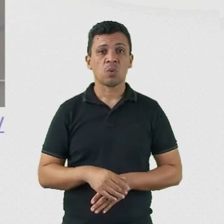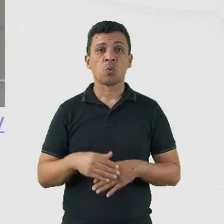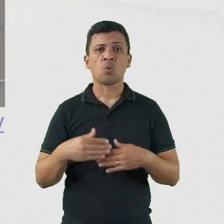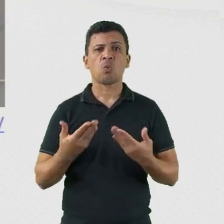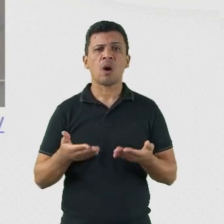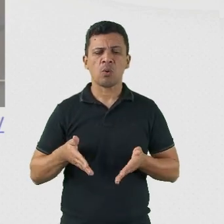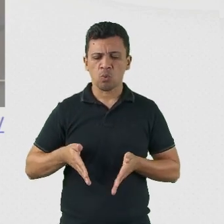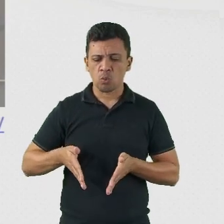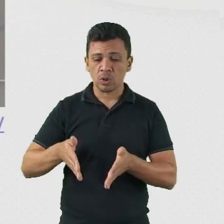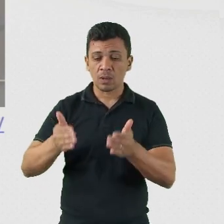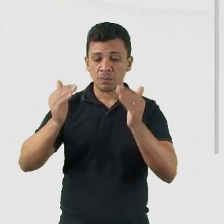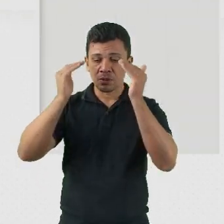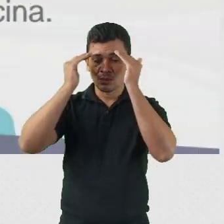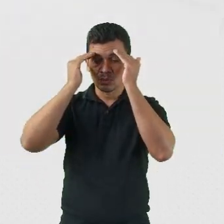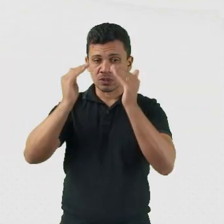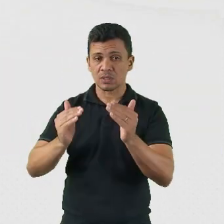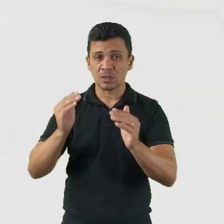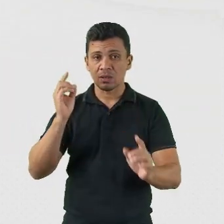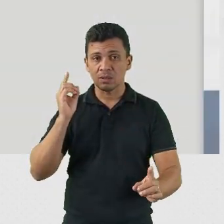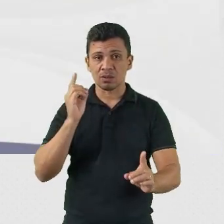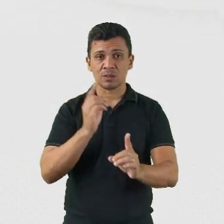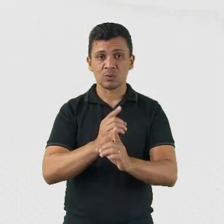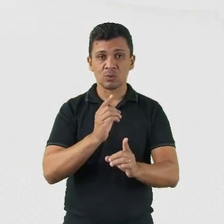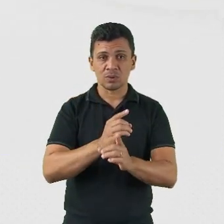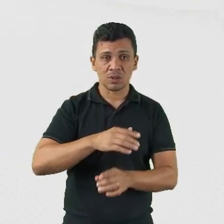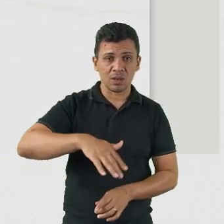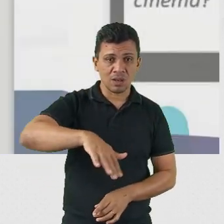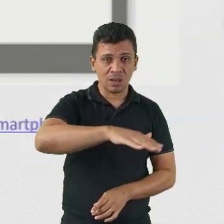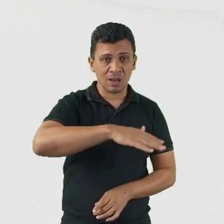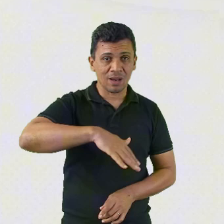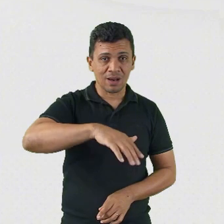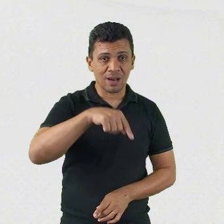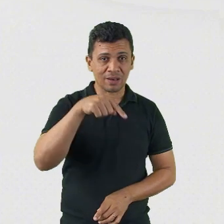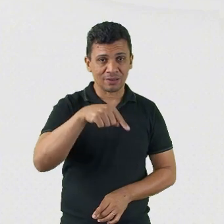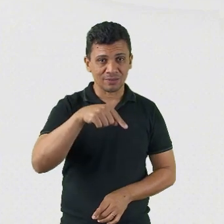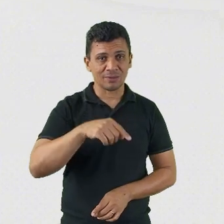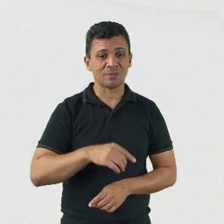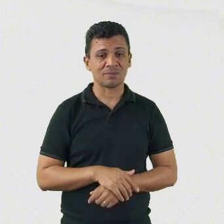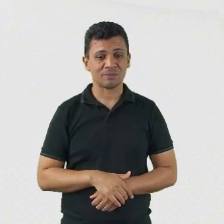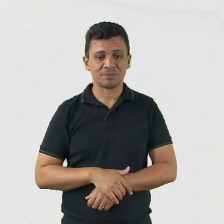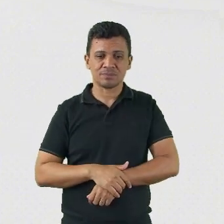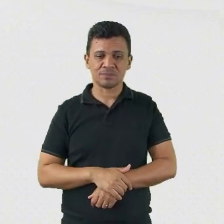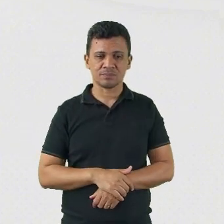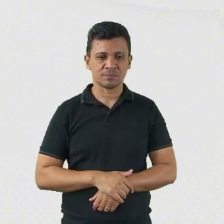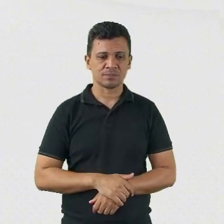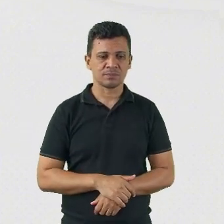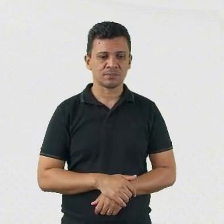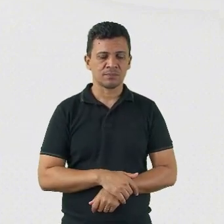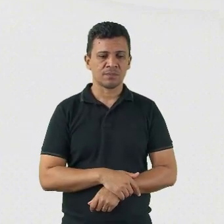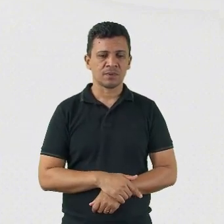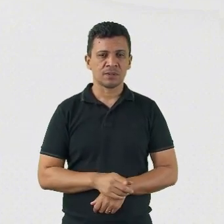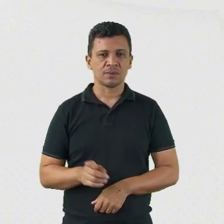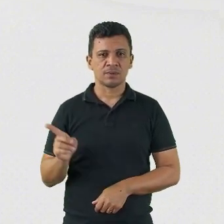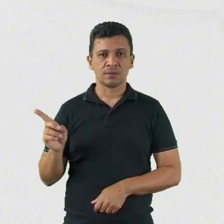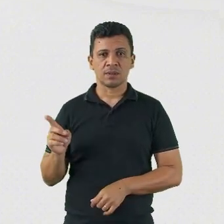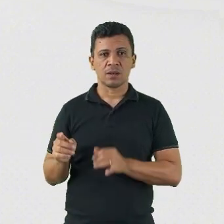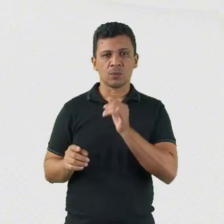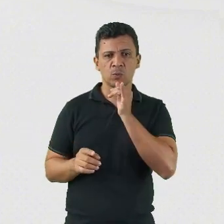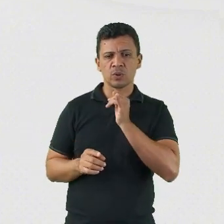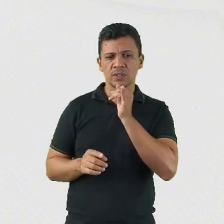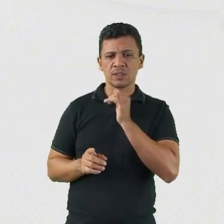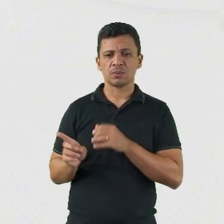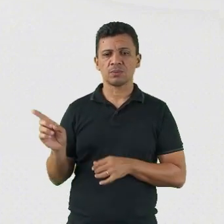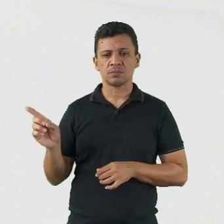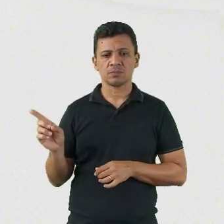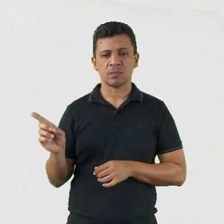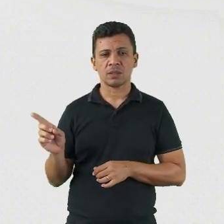você deve seguir para localizar aquela área que está sinalizada, tá bom? Aqui nós temos um exemplo